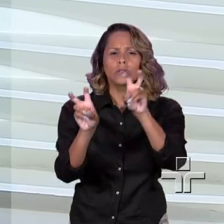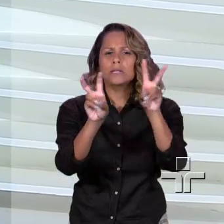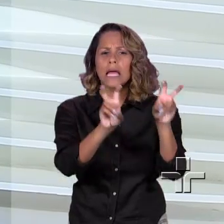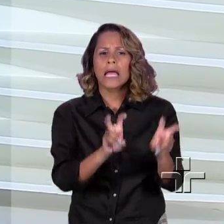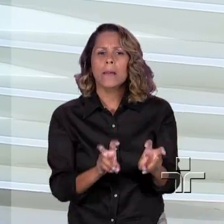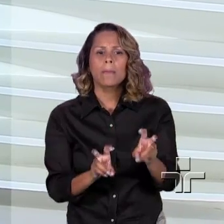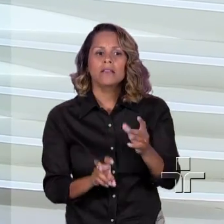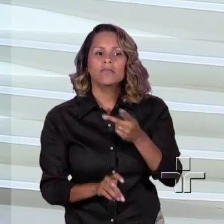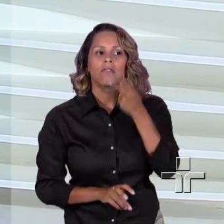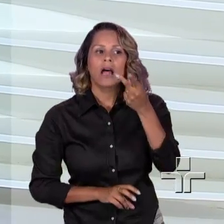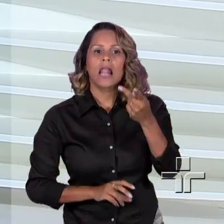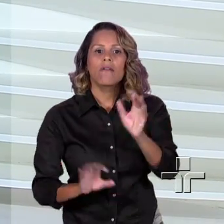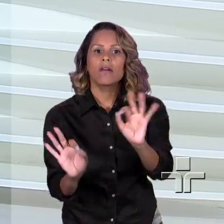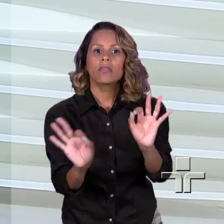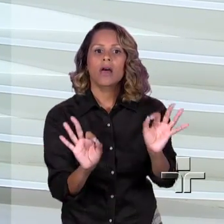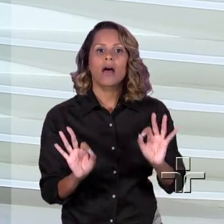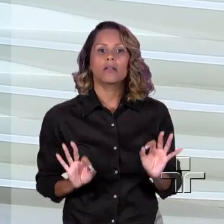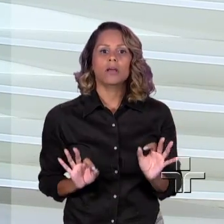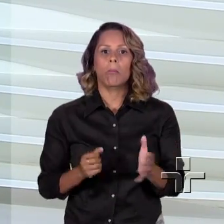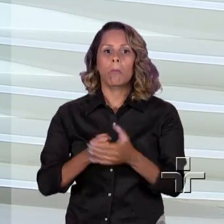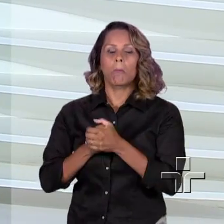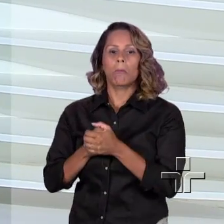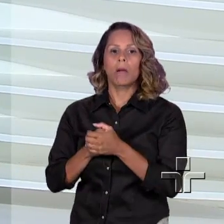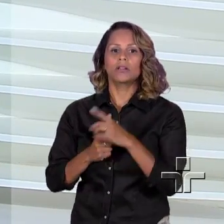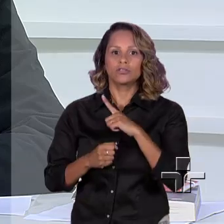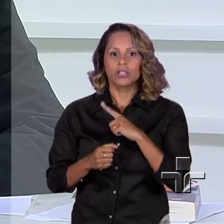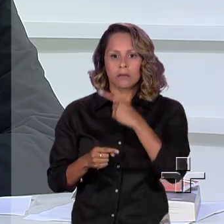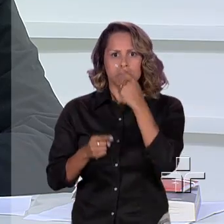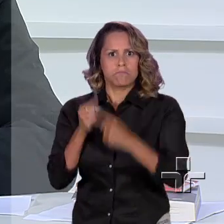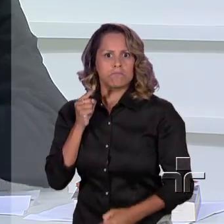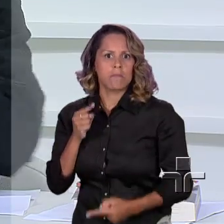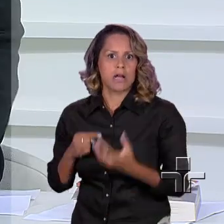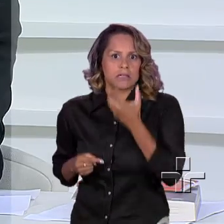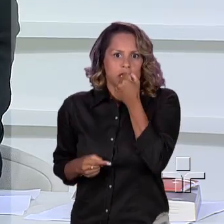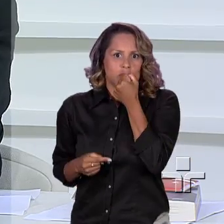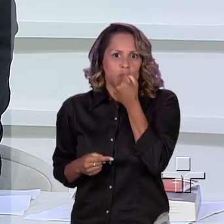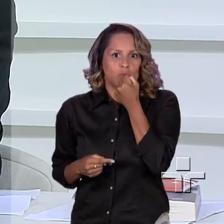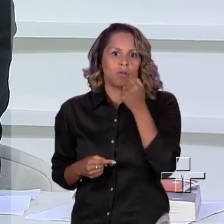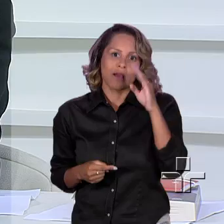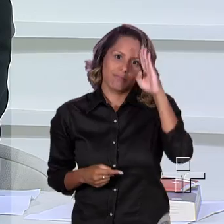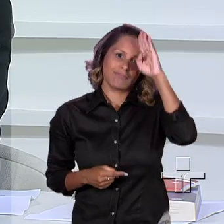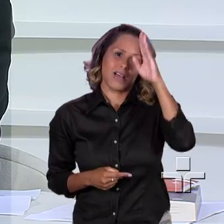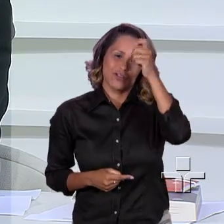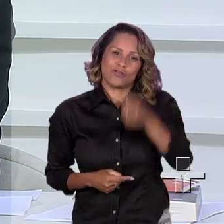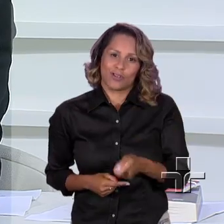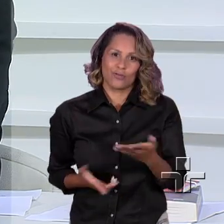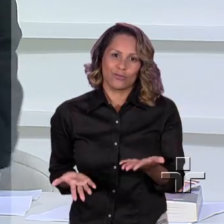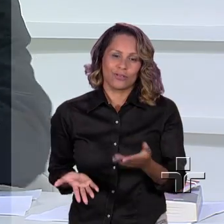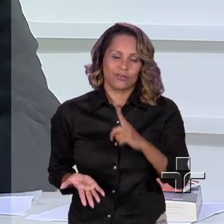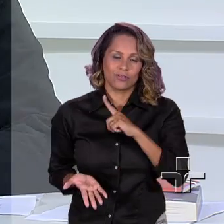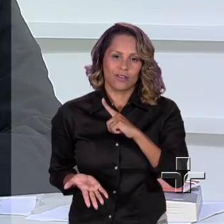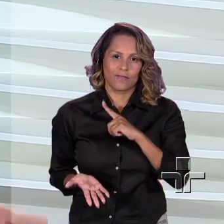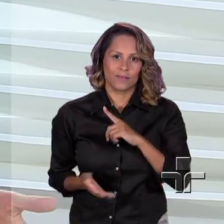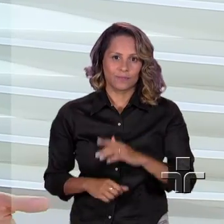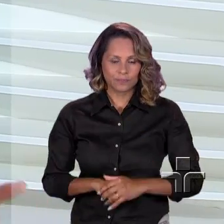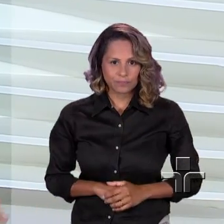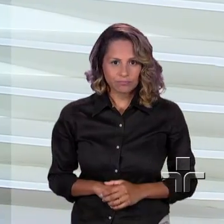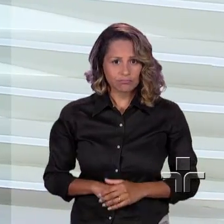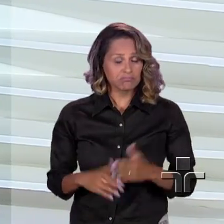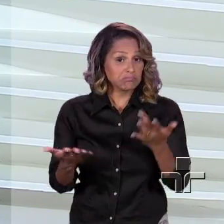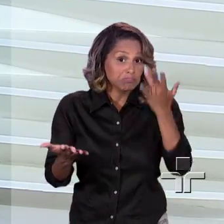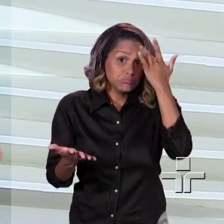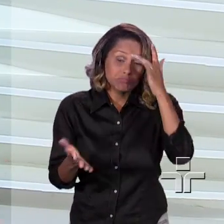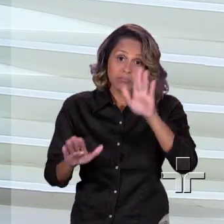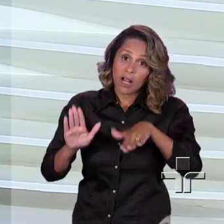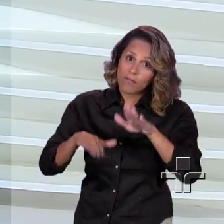primeiro momento. Censura da ditadura. Censura sobre a questão da homossexualidade. Grande americano para divulgar essa questão da Mas eu não acredito, eu não sei, pode